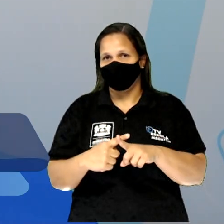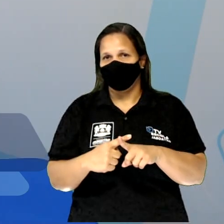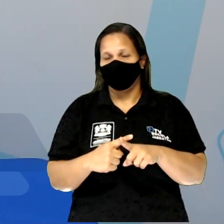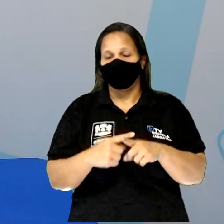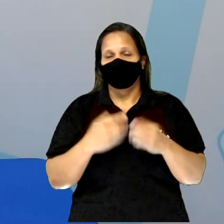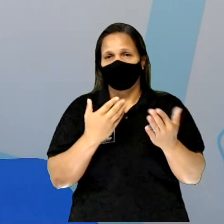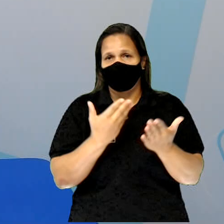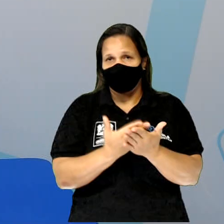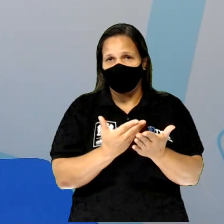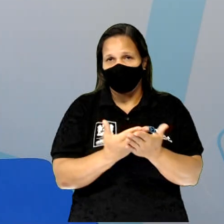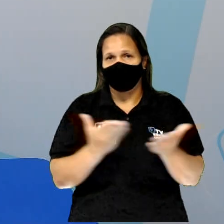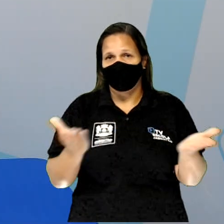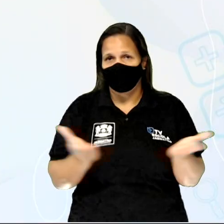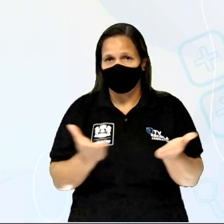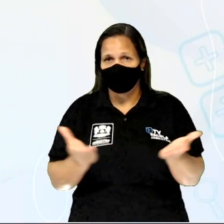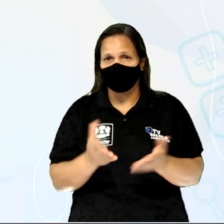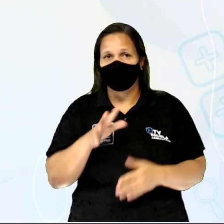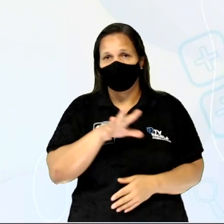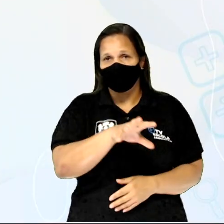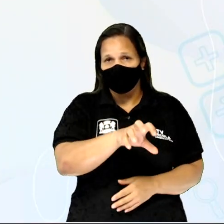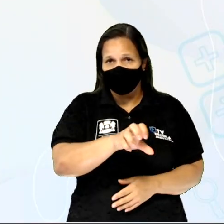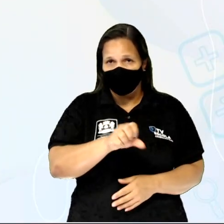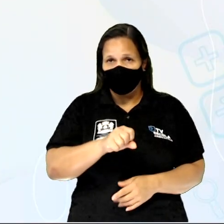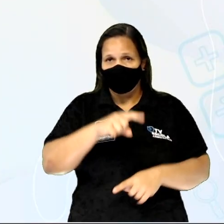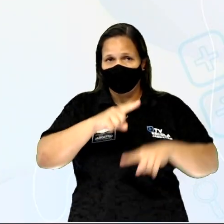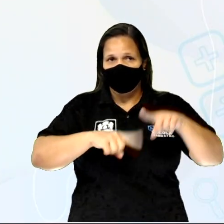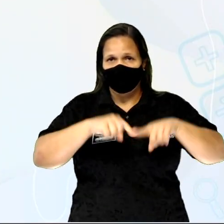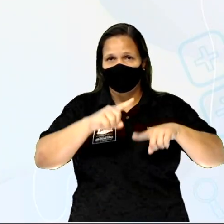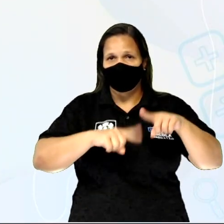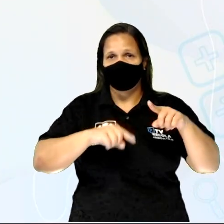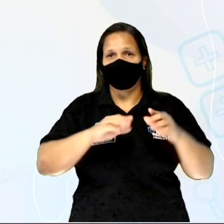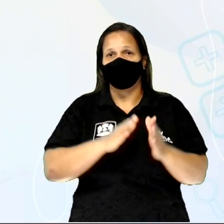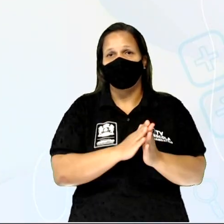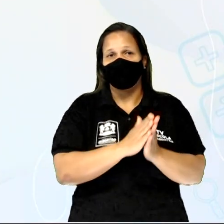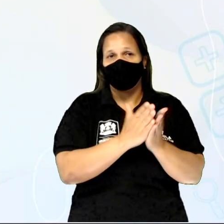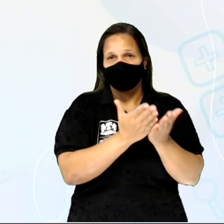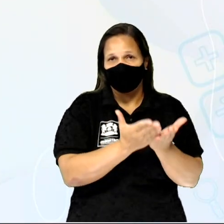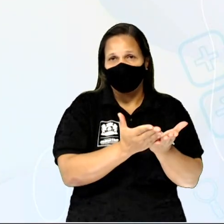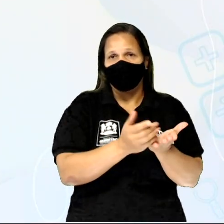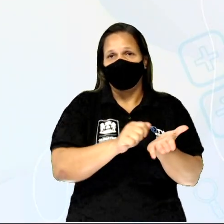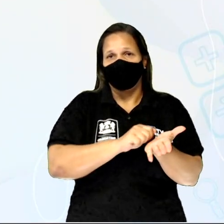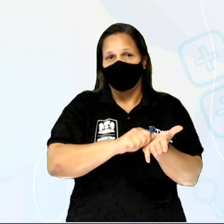pega aí os seus materiais caderno borracha